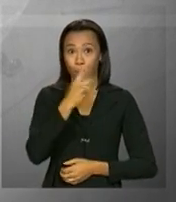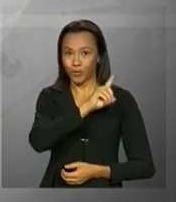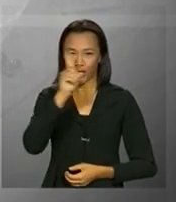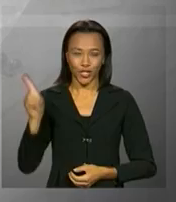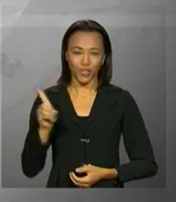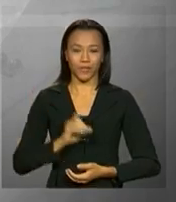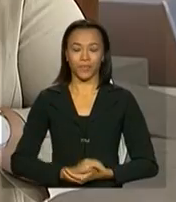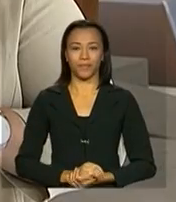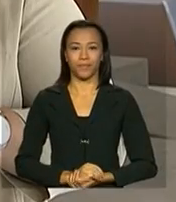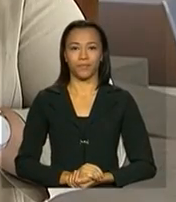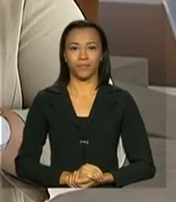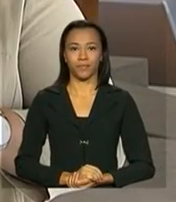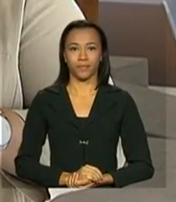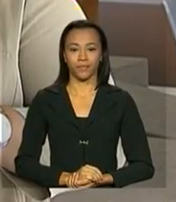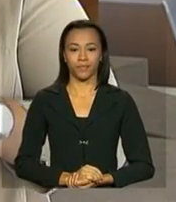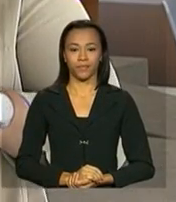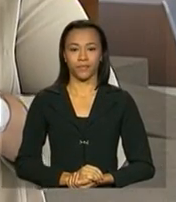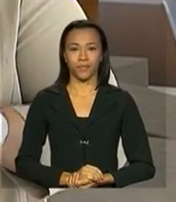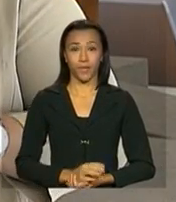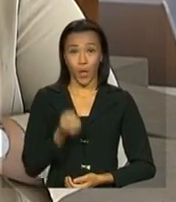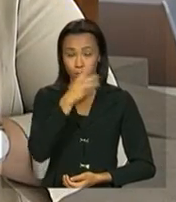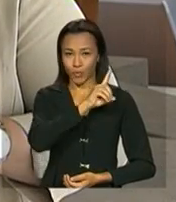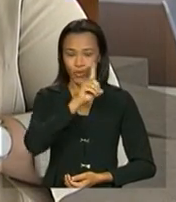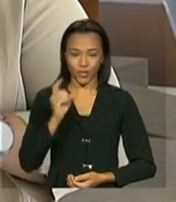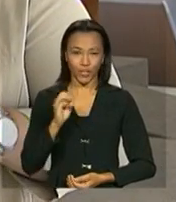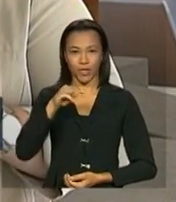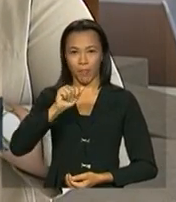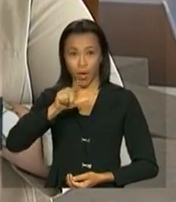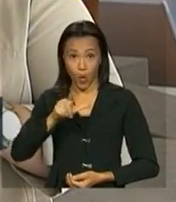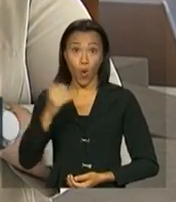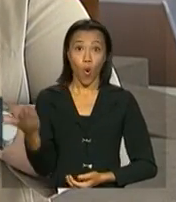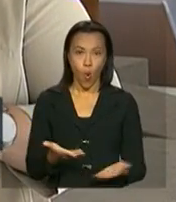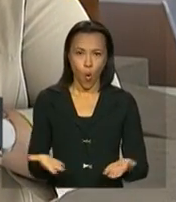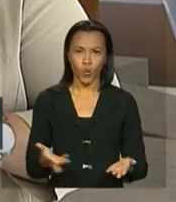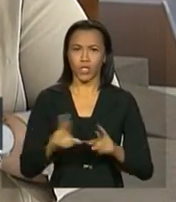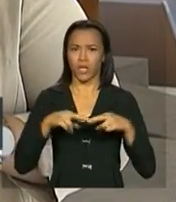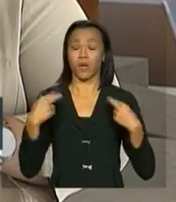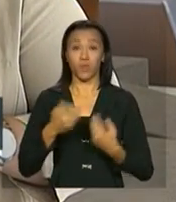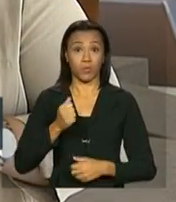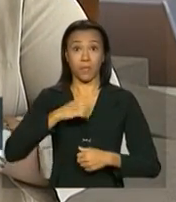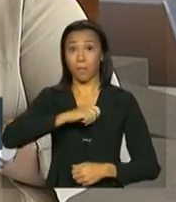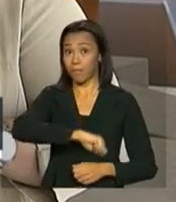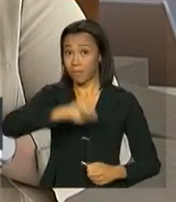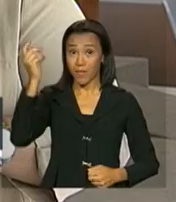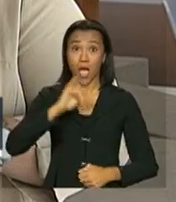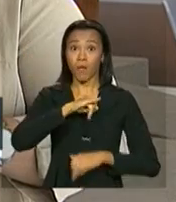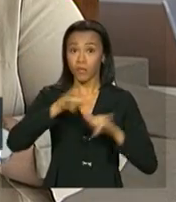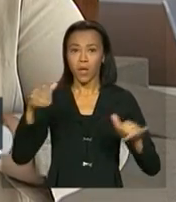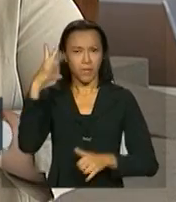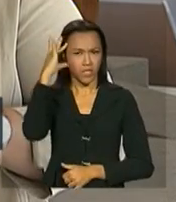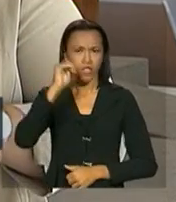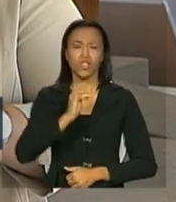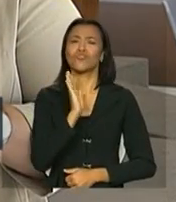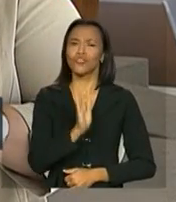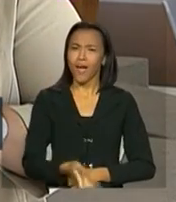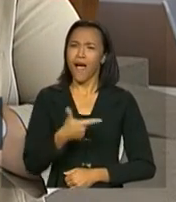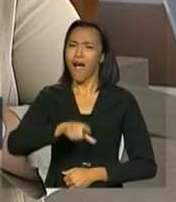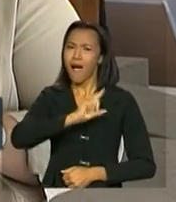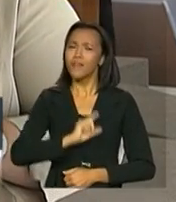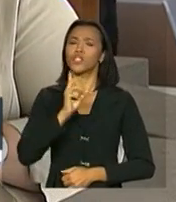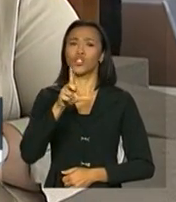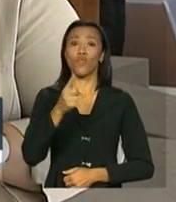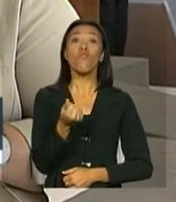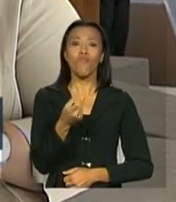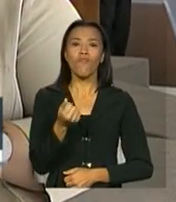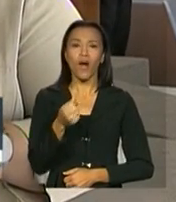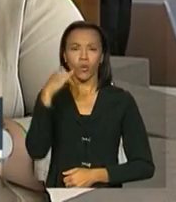dia, Carolina. Bom dia, Malu. No pronunciamento do Dia da Independência, a presidenta Dilma Rousseff já havia adiantado que o